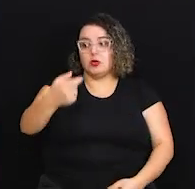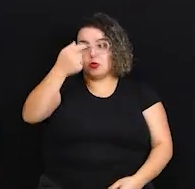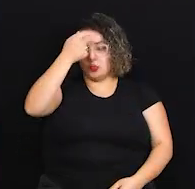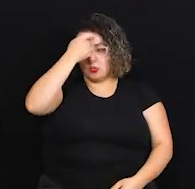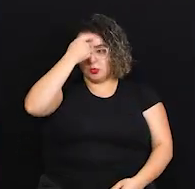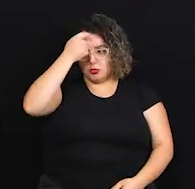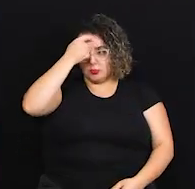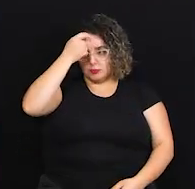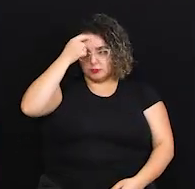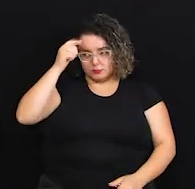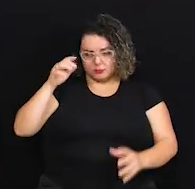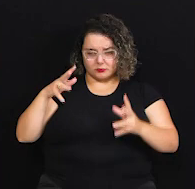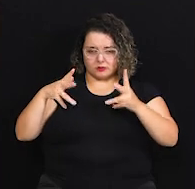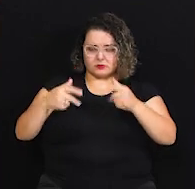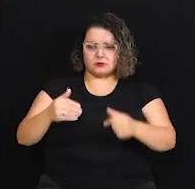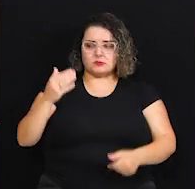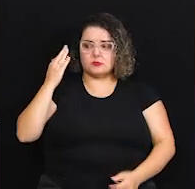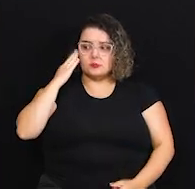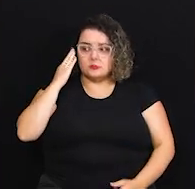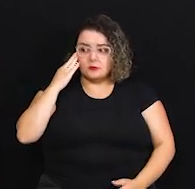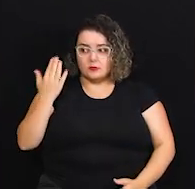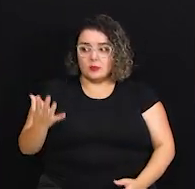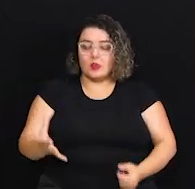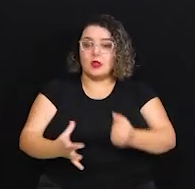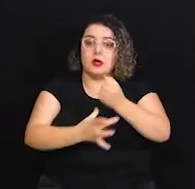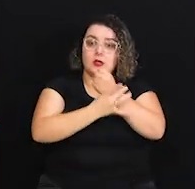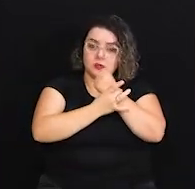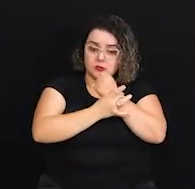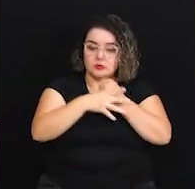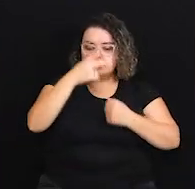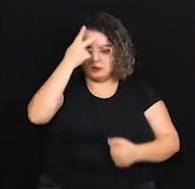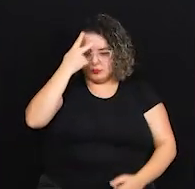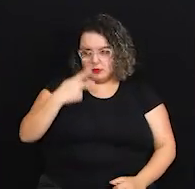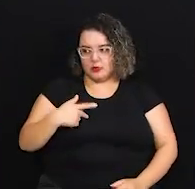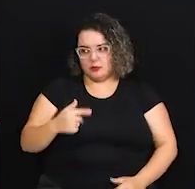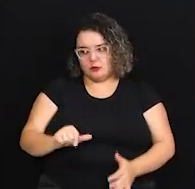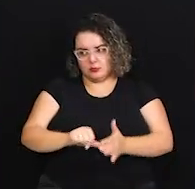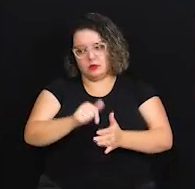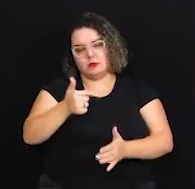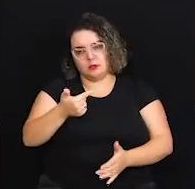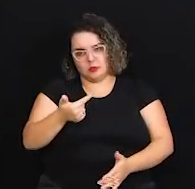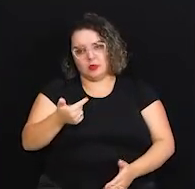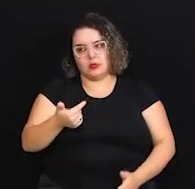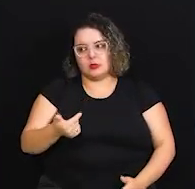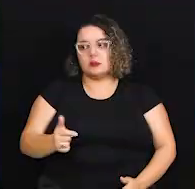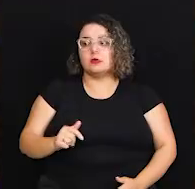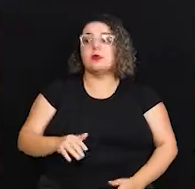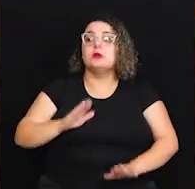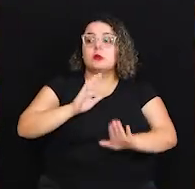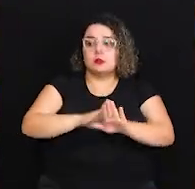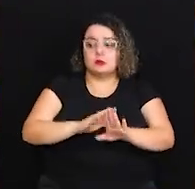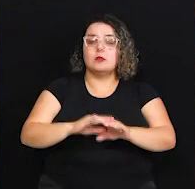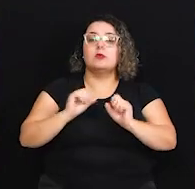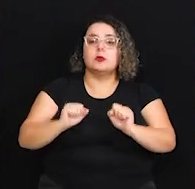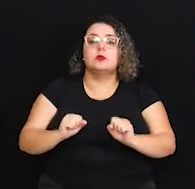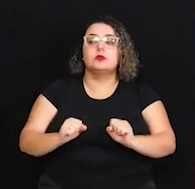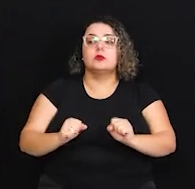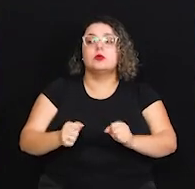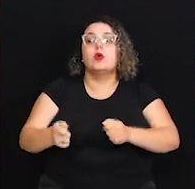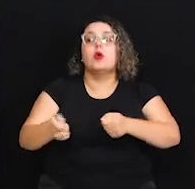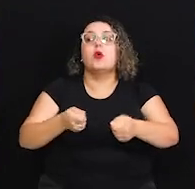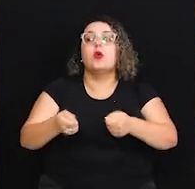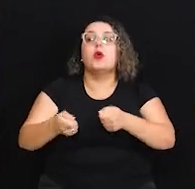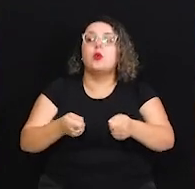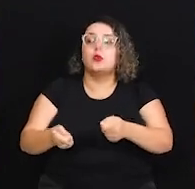e aí todo mundo sabe que a segurança dele vem em primeiro lugar e ele pode atuar enquanto há a possibilidade de combater aquele